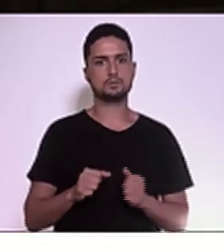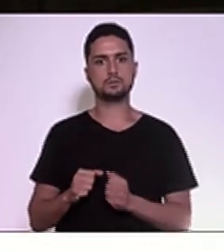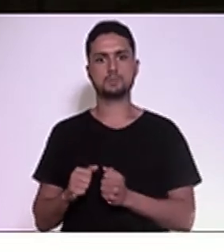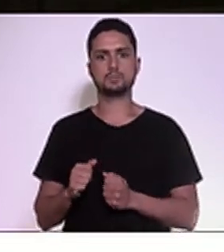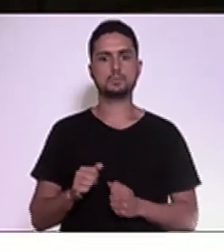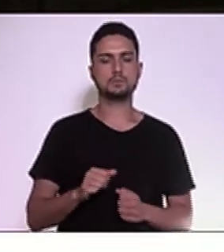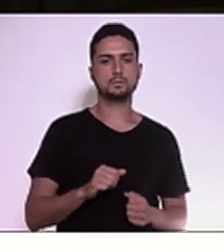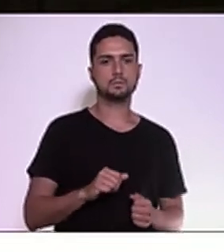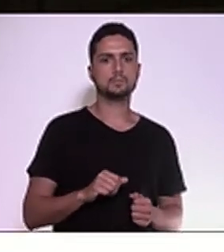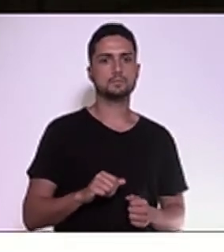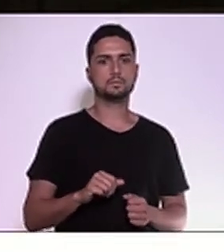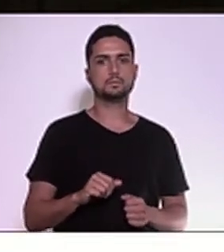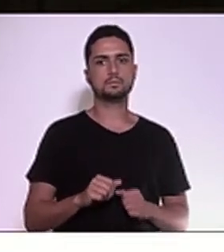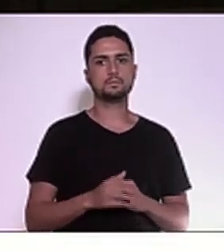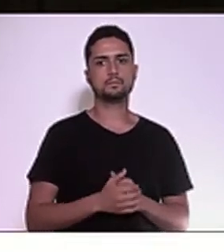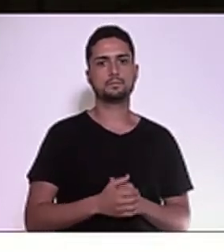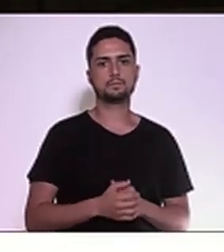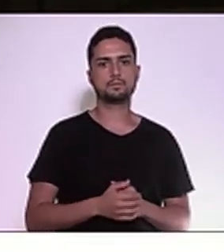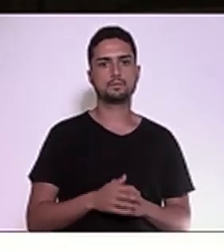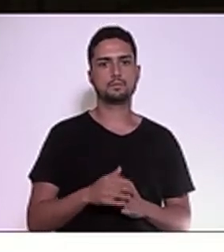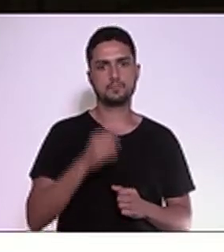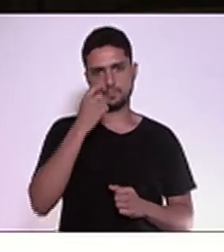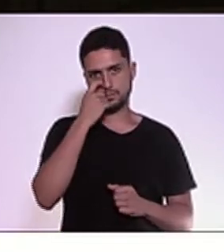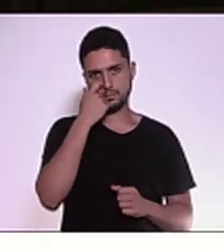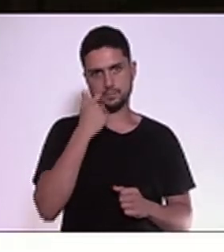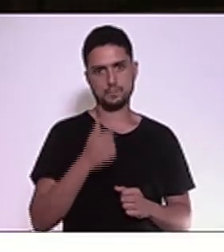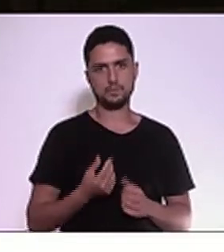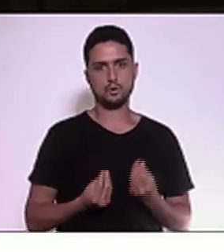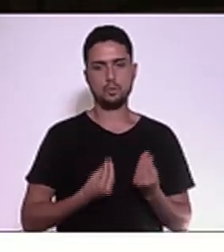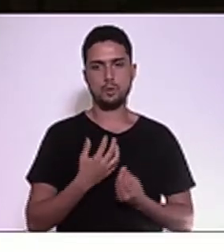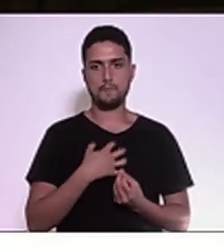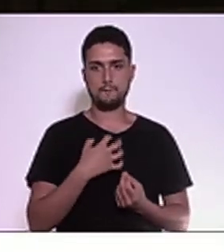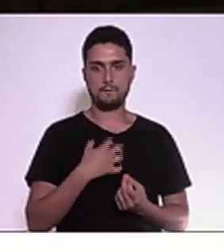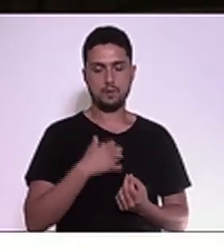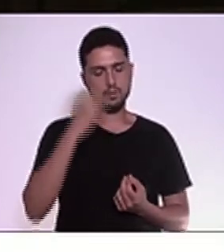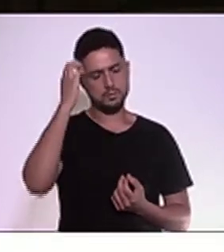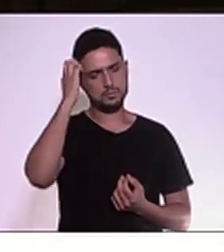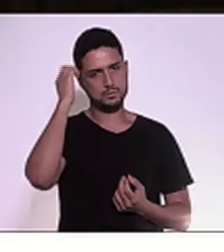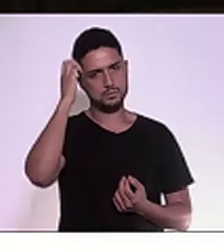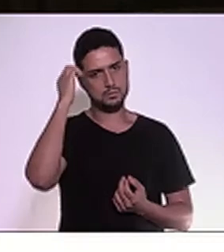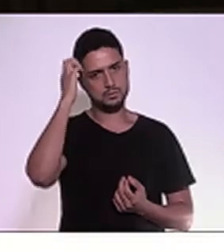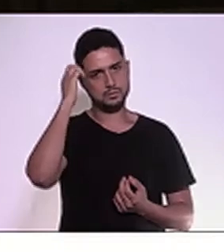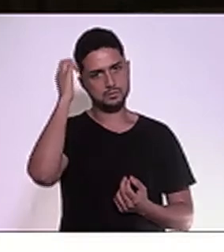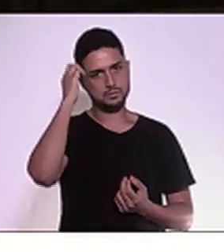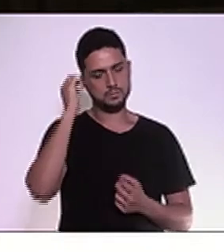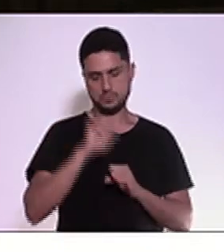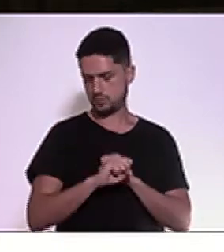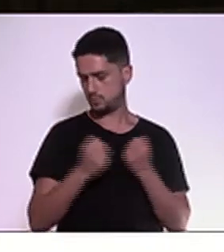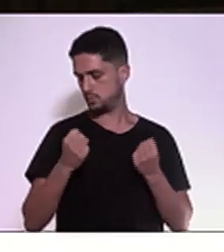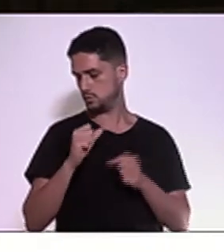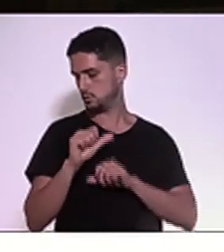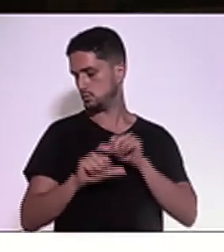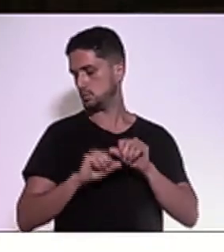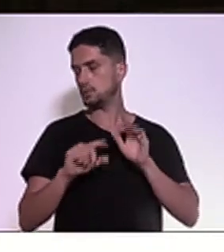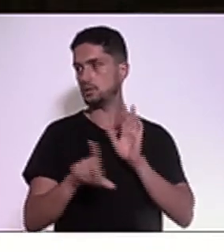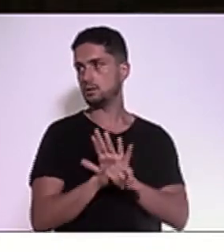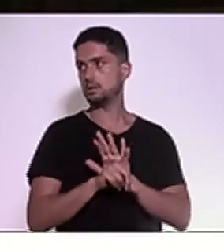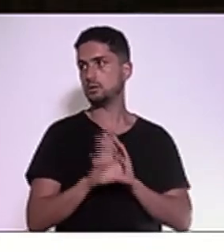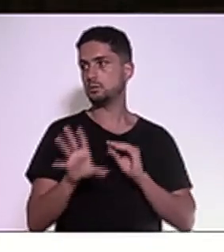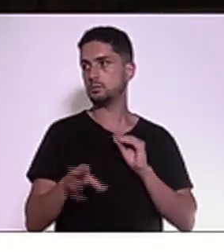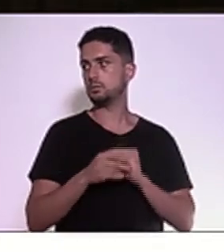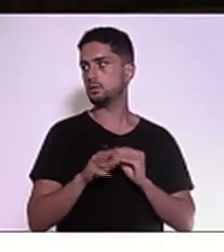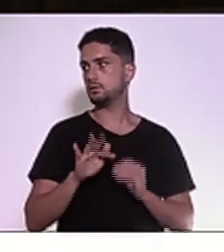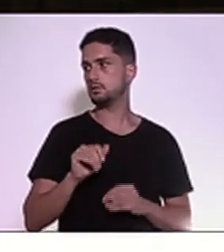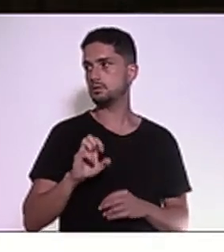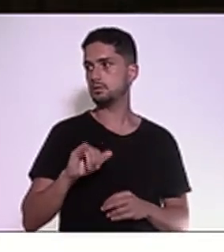Dressiliano, a questão relacionada à forma. Não considero possível alterar nem a lei complementar do FISED, nem a lei ordinária